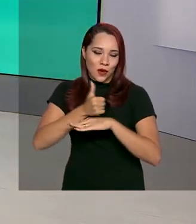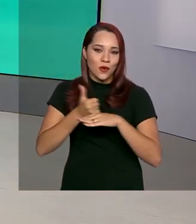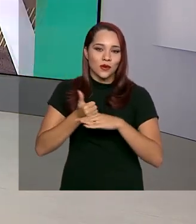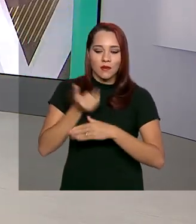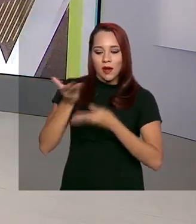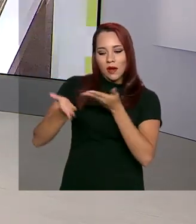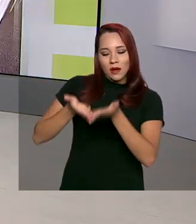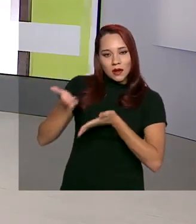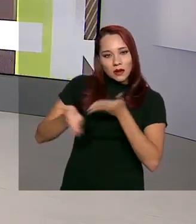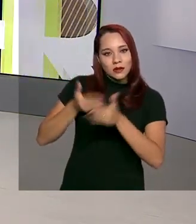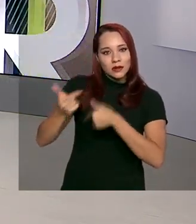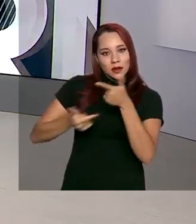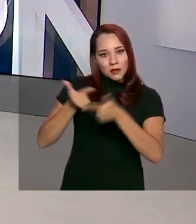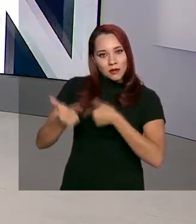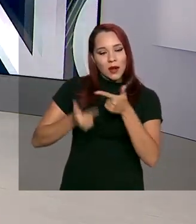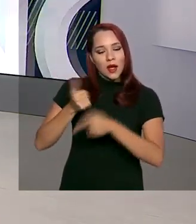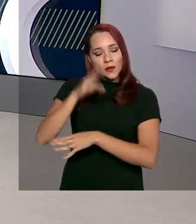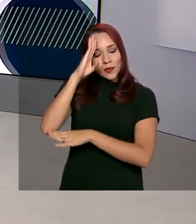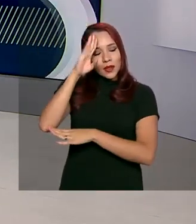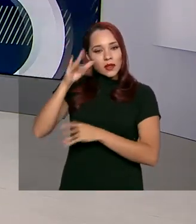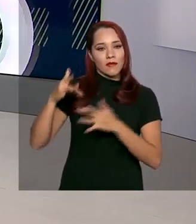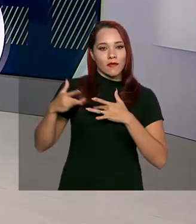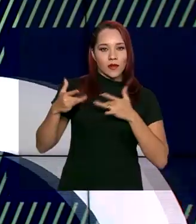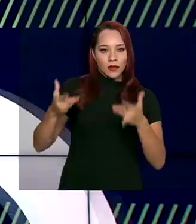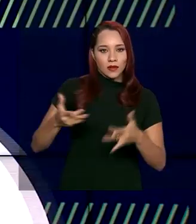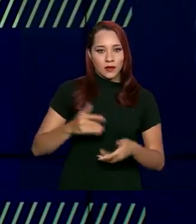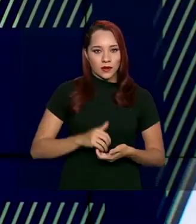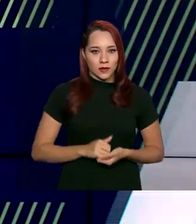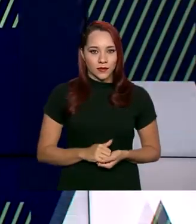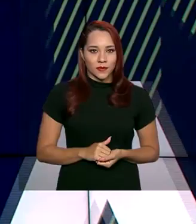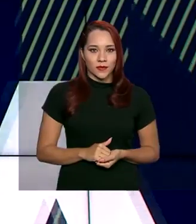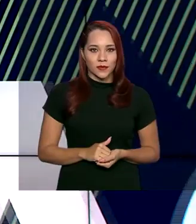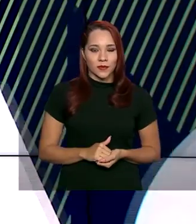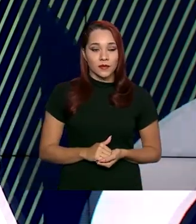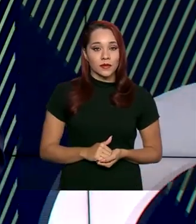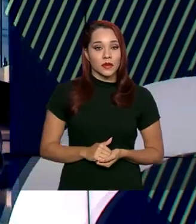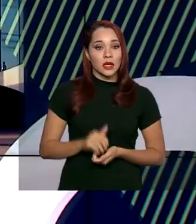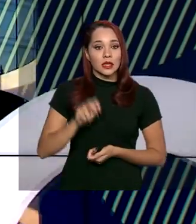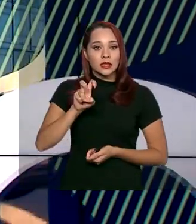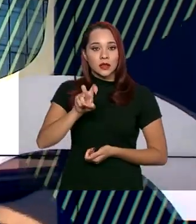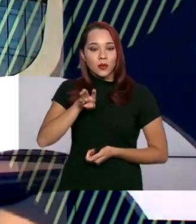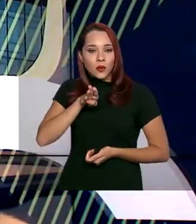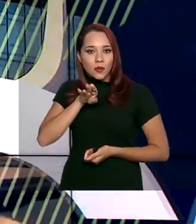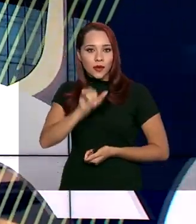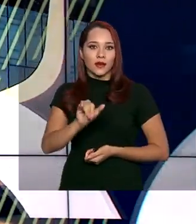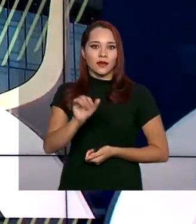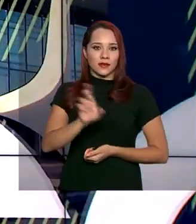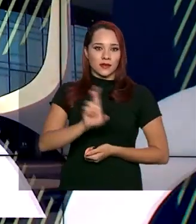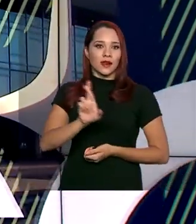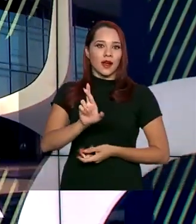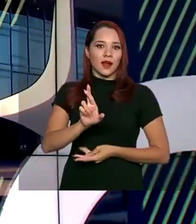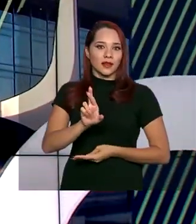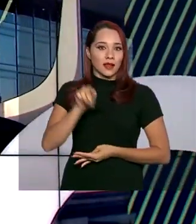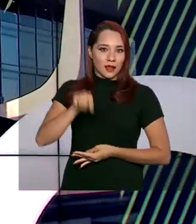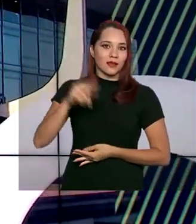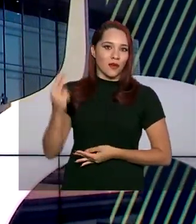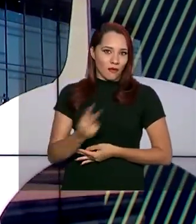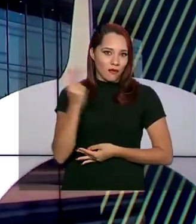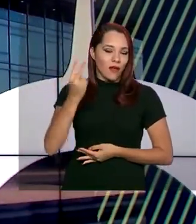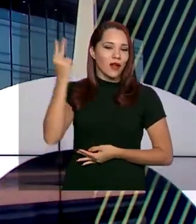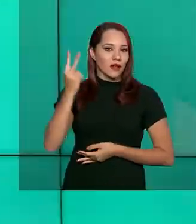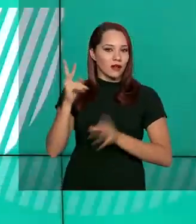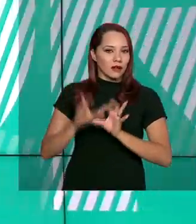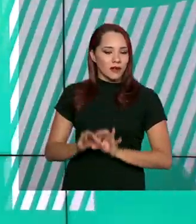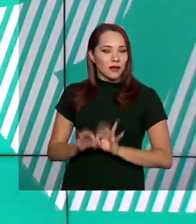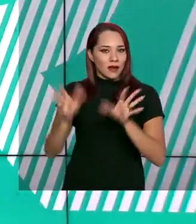prestação de serviço militar voluntário. 5 bilhões de reais. Esse é o valor liberado